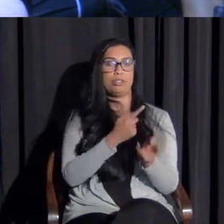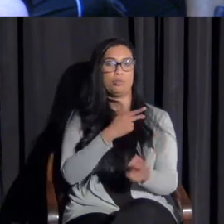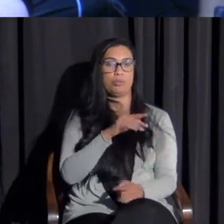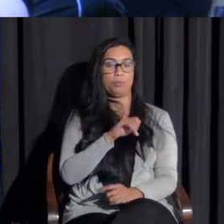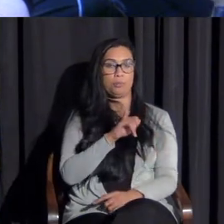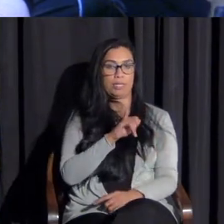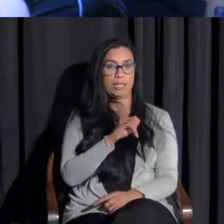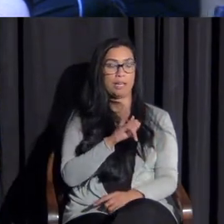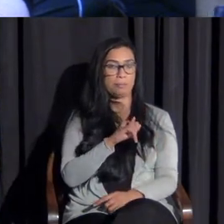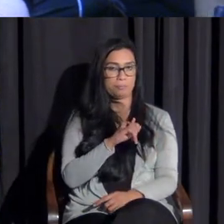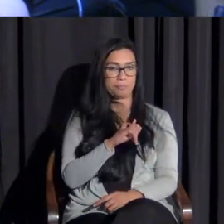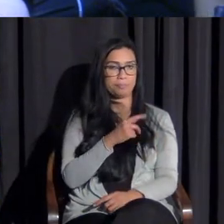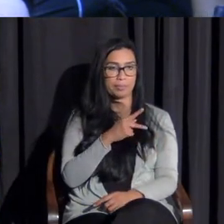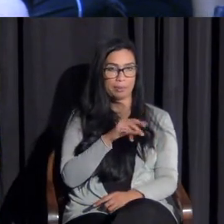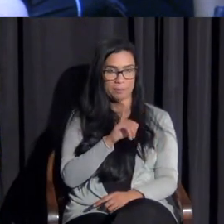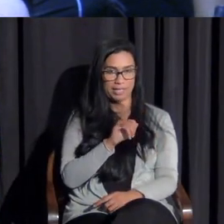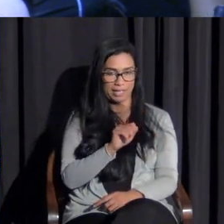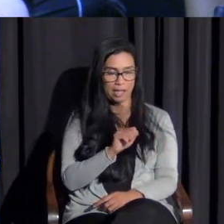da Consolação,